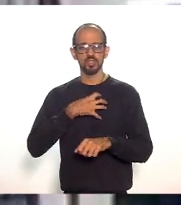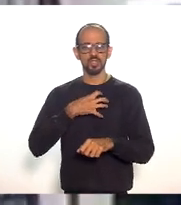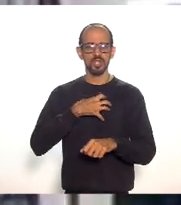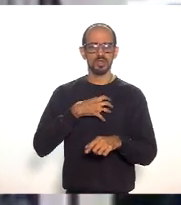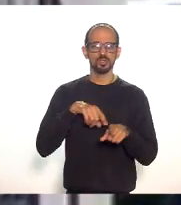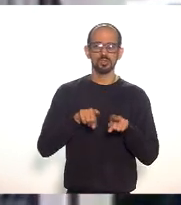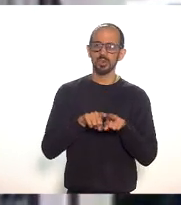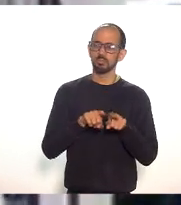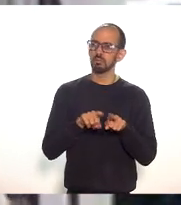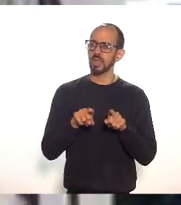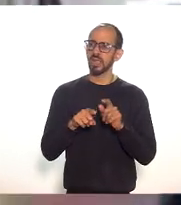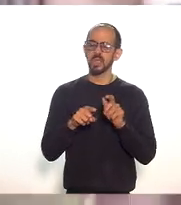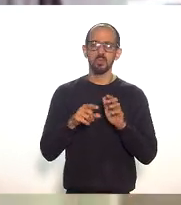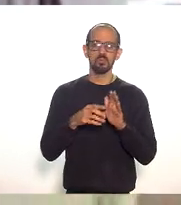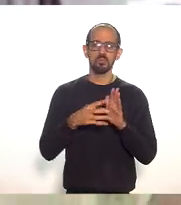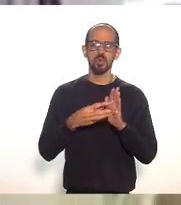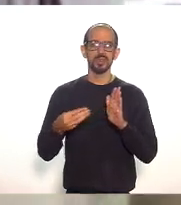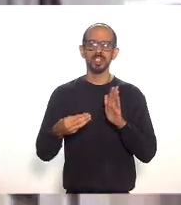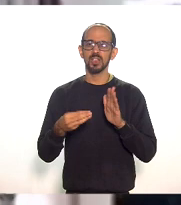de...